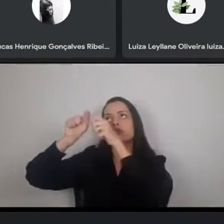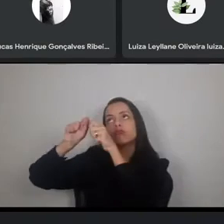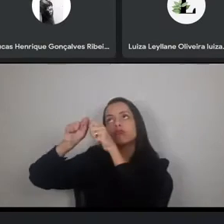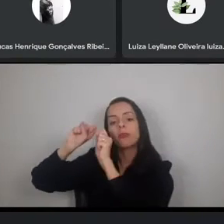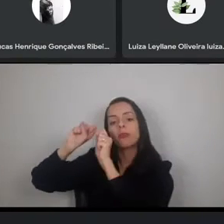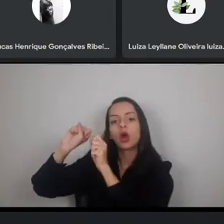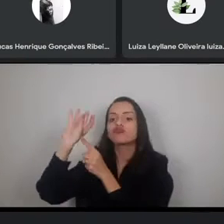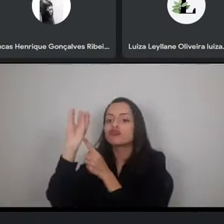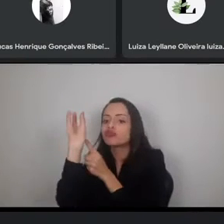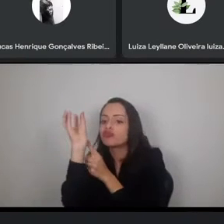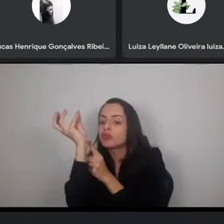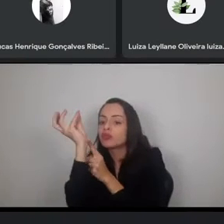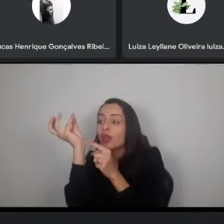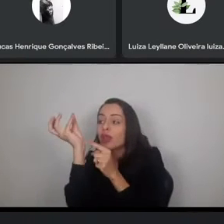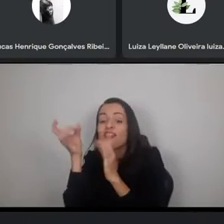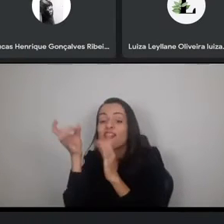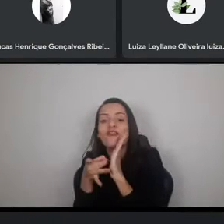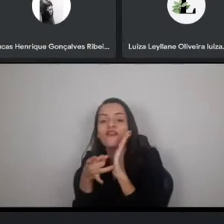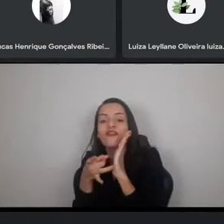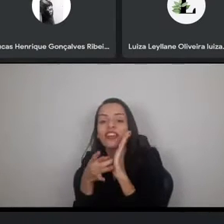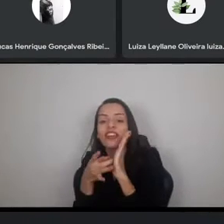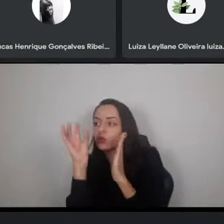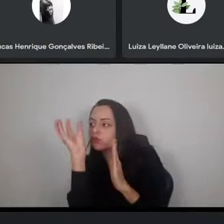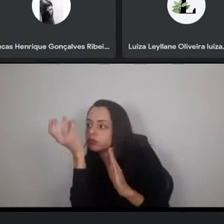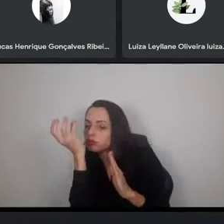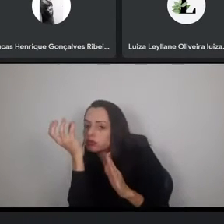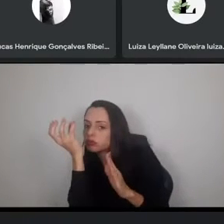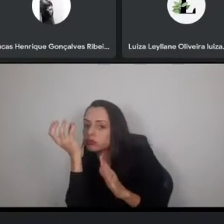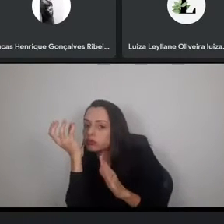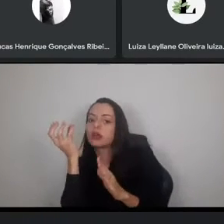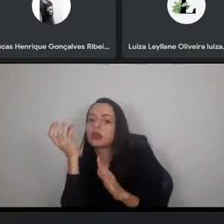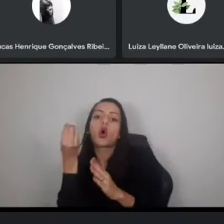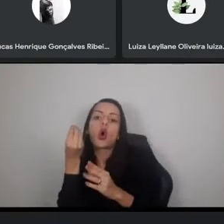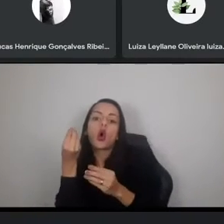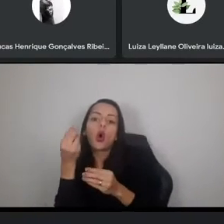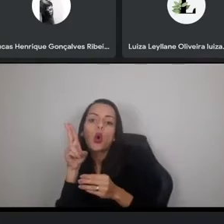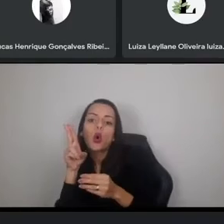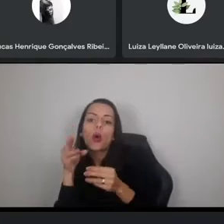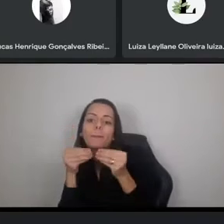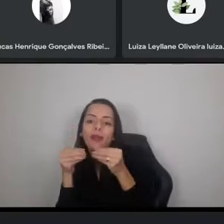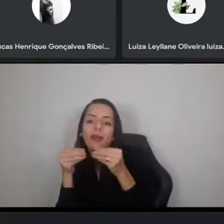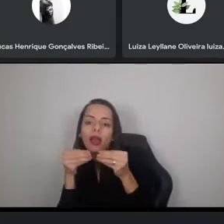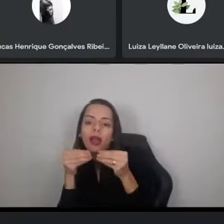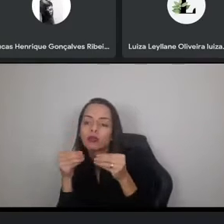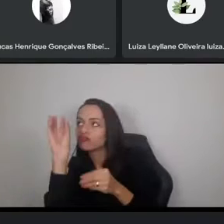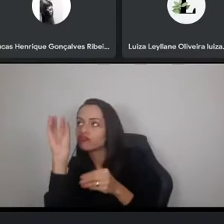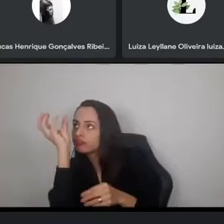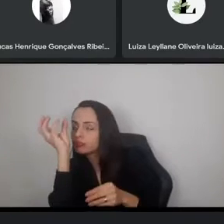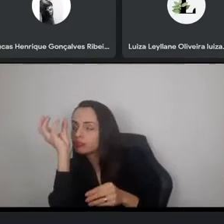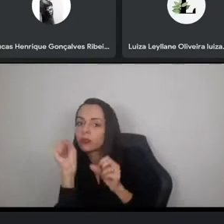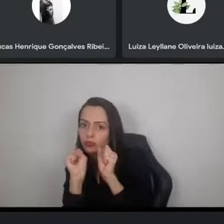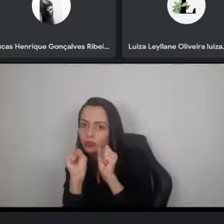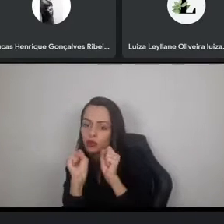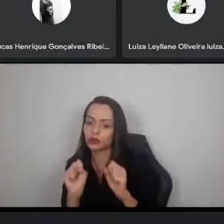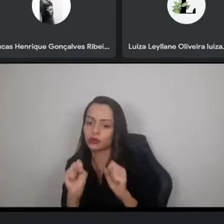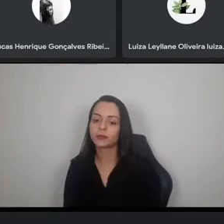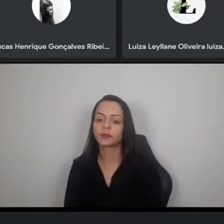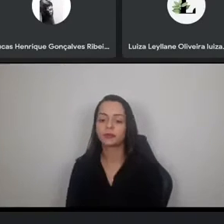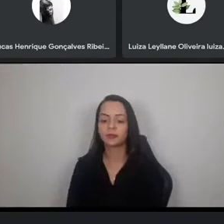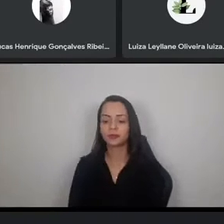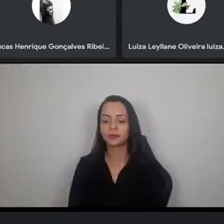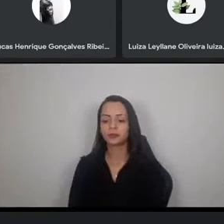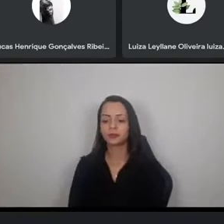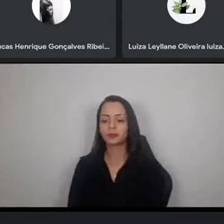de suporte das lâmpadas. Nunca devemos tocar também na parte